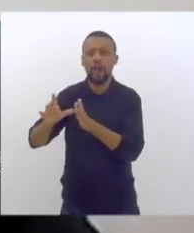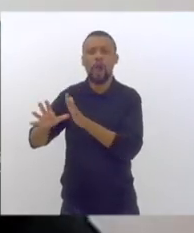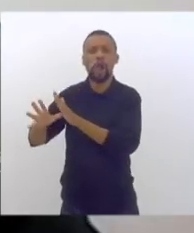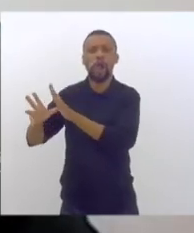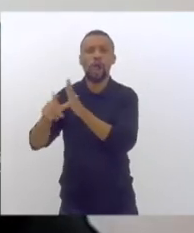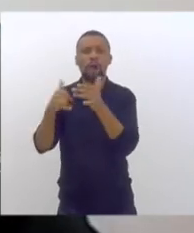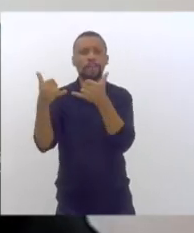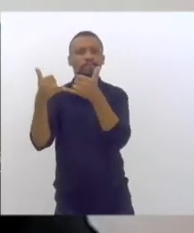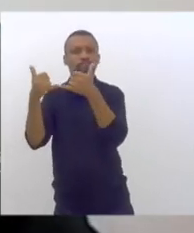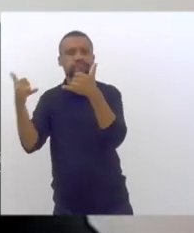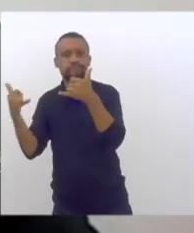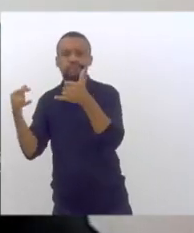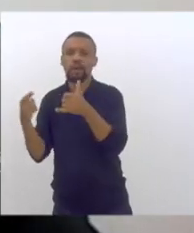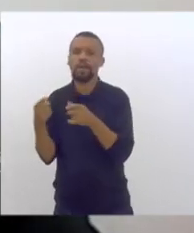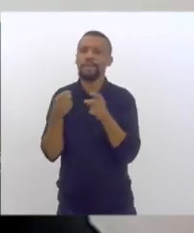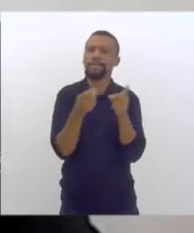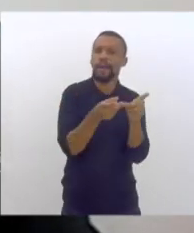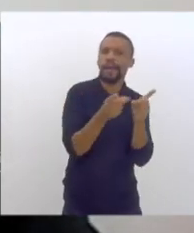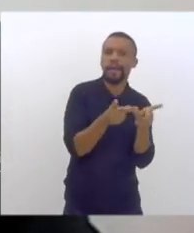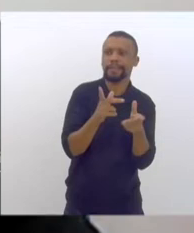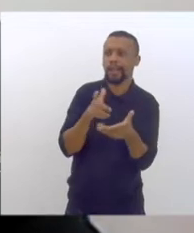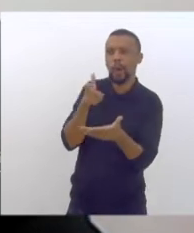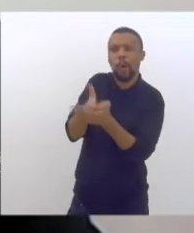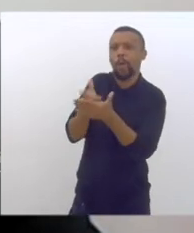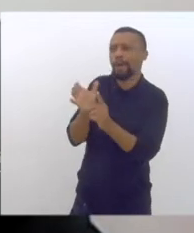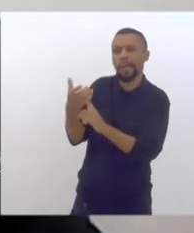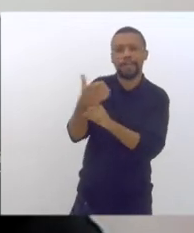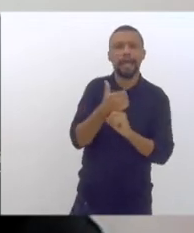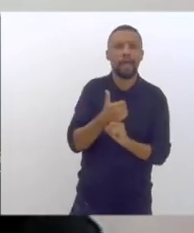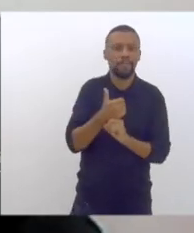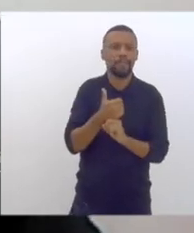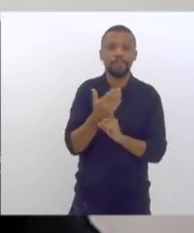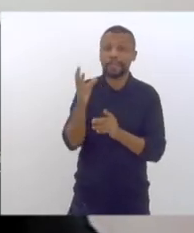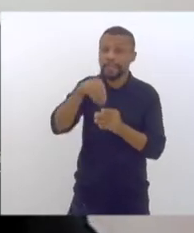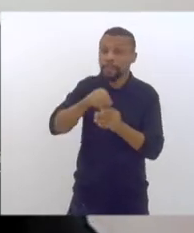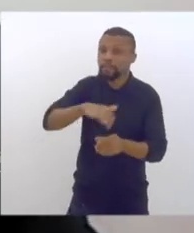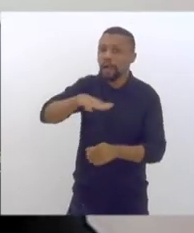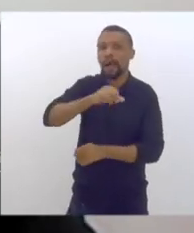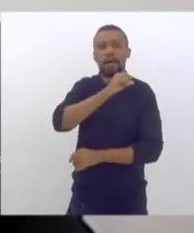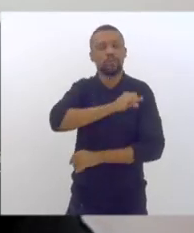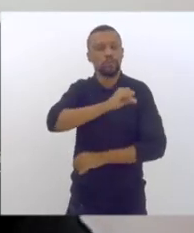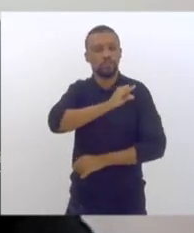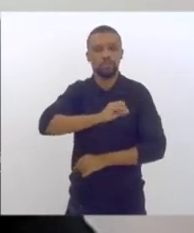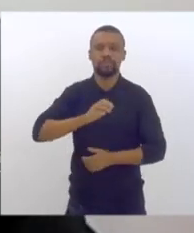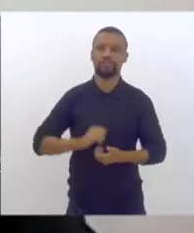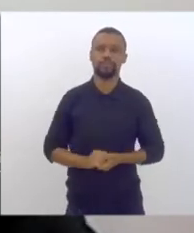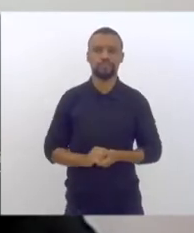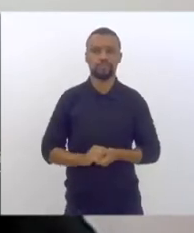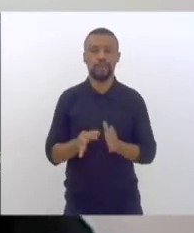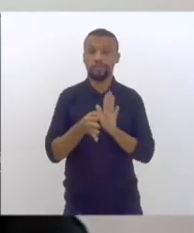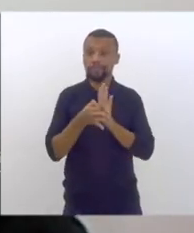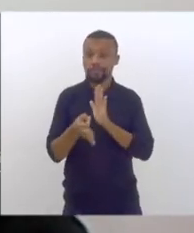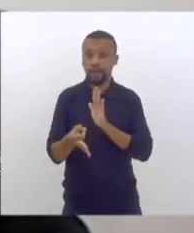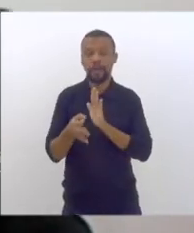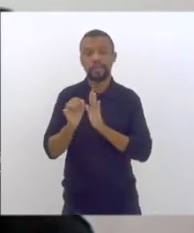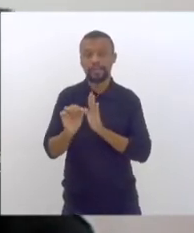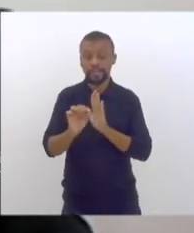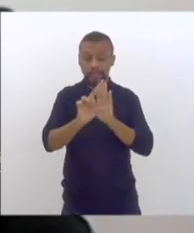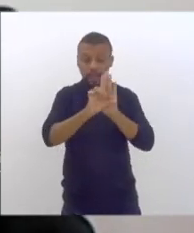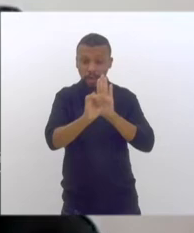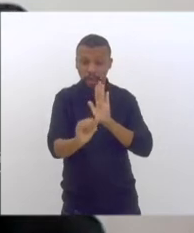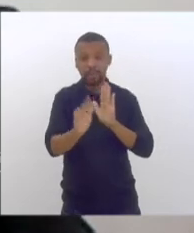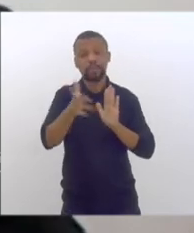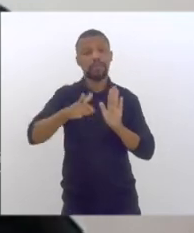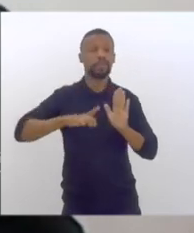de produtos obtidos de forma ilícita no âmbito do Estado do Rio de Janeiro parecer pela prejudicar